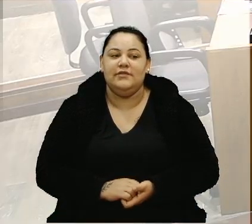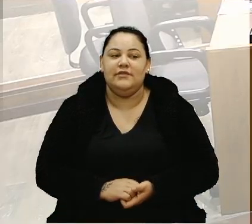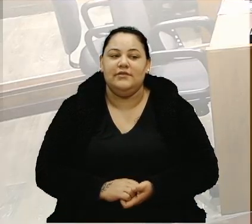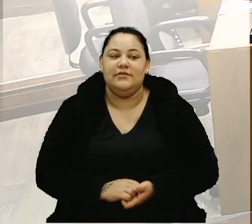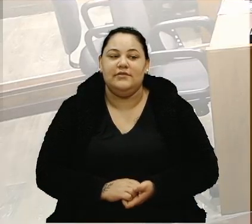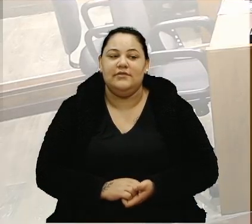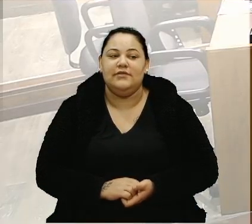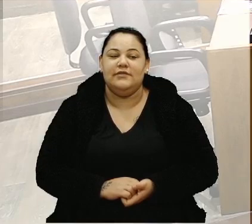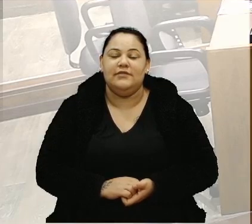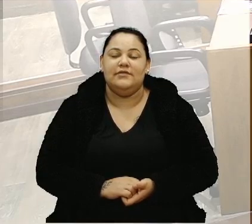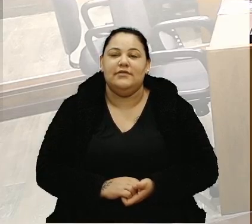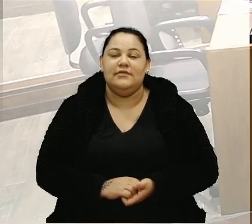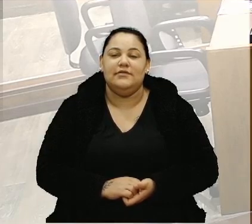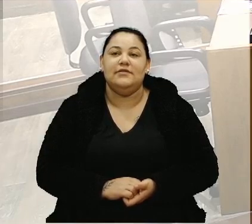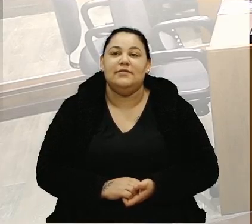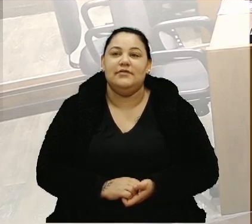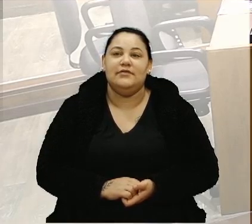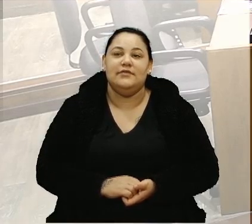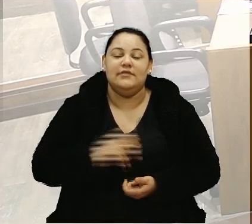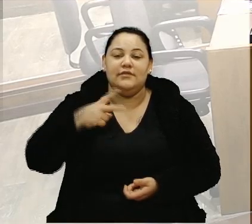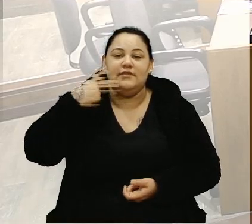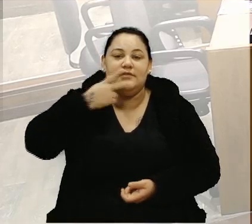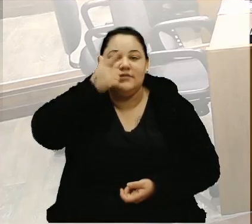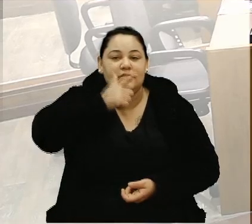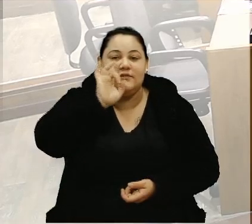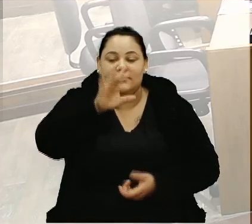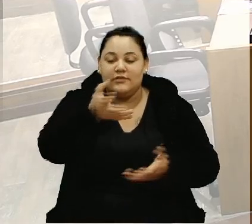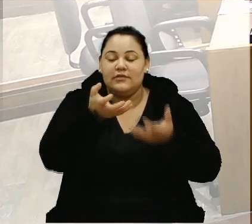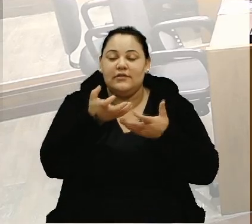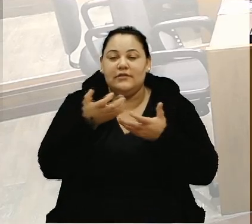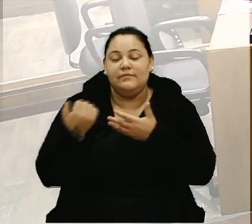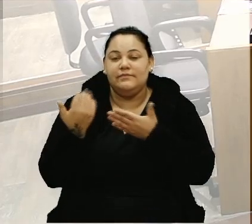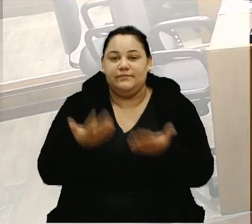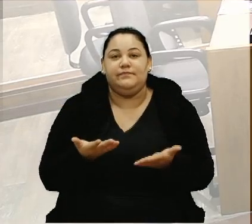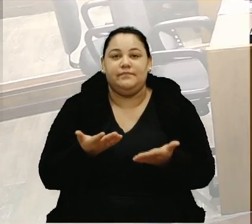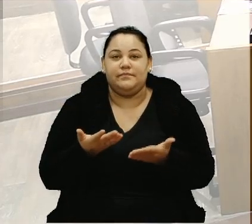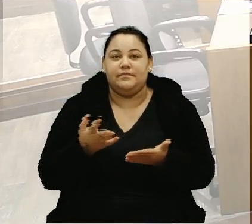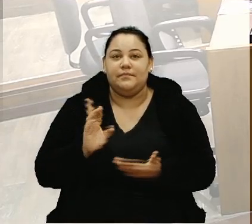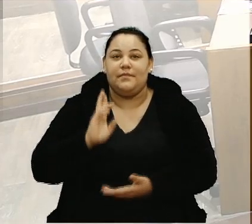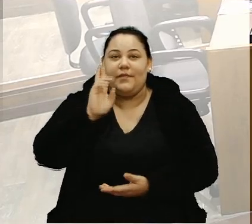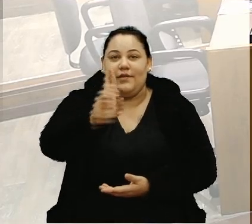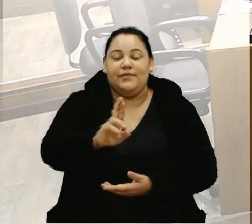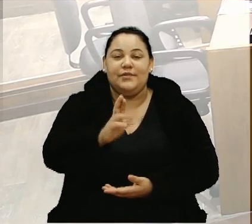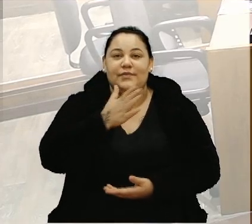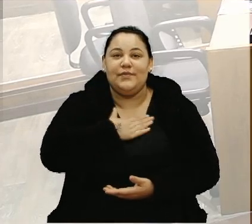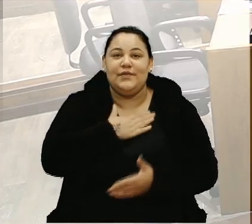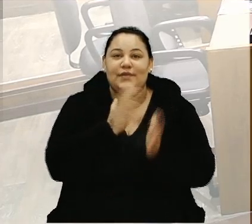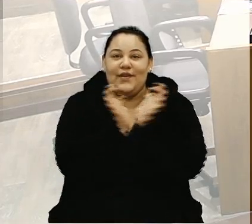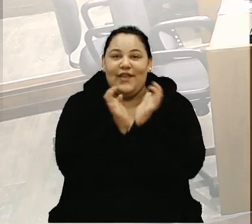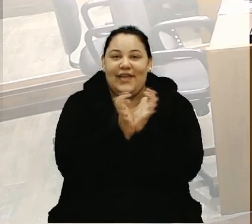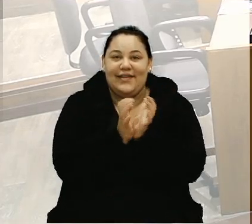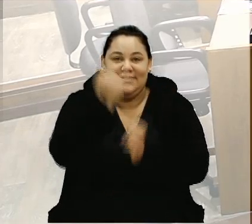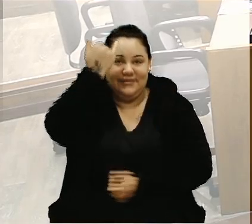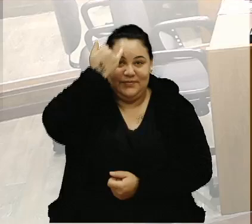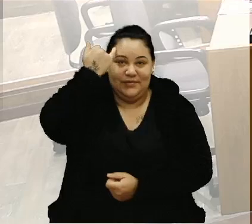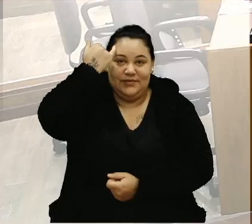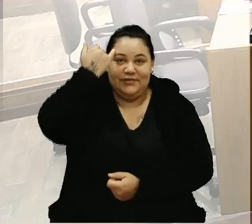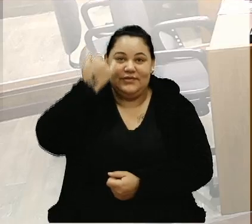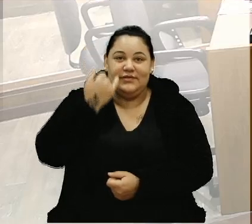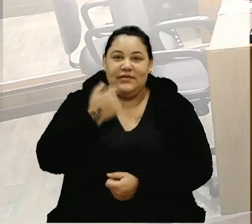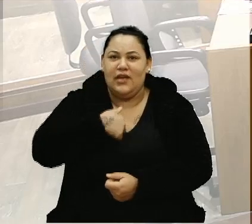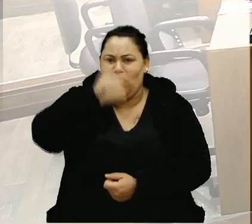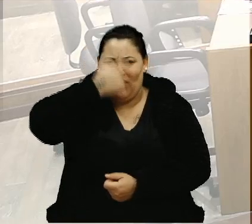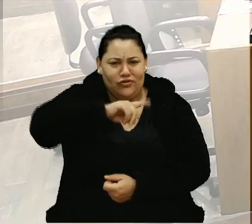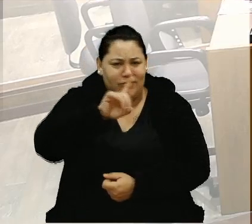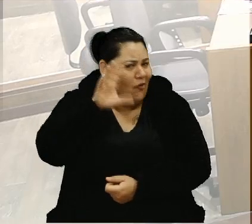Vereador Lucas, não, eu só quero dar uma resposta para o meu colega D'Ambrós. Eu acho que o senhor não está